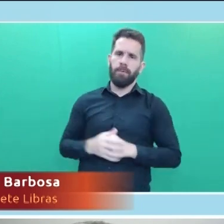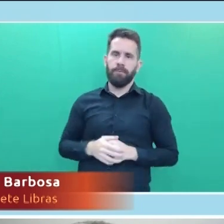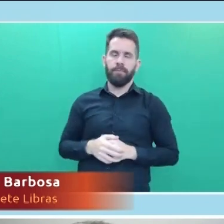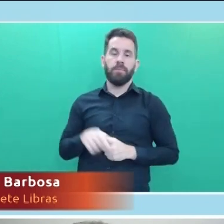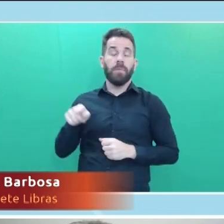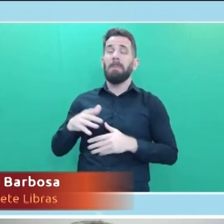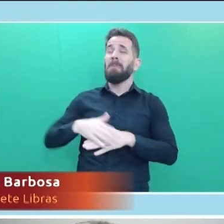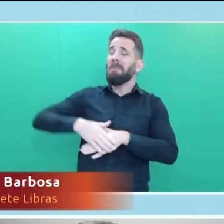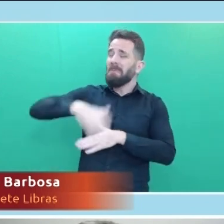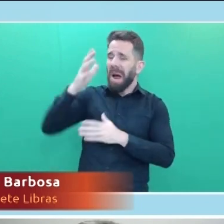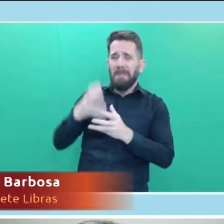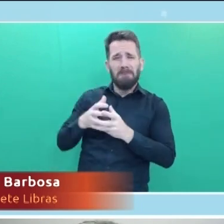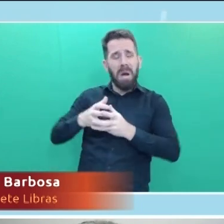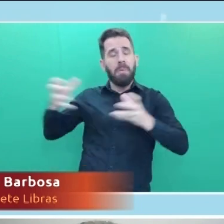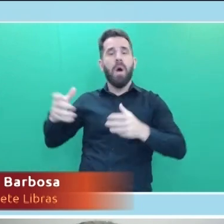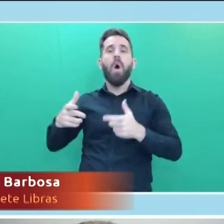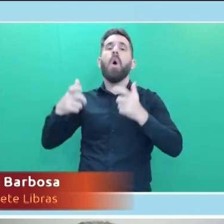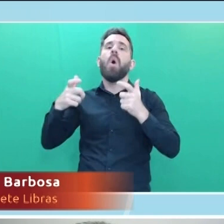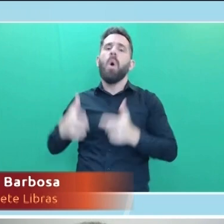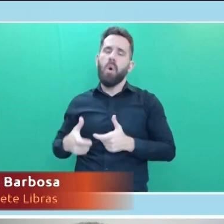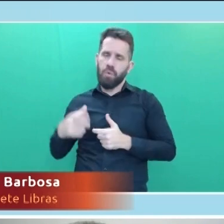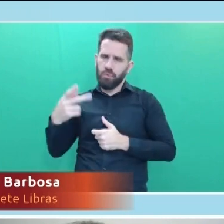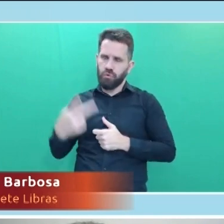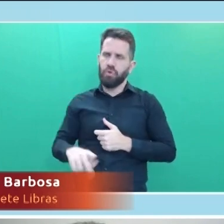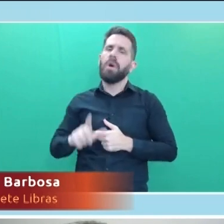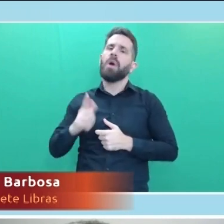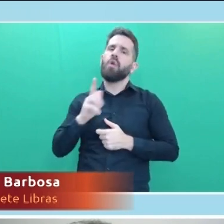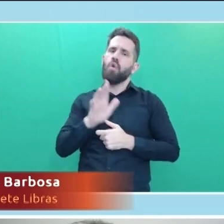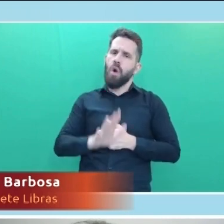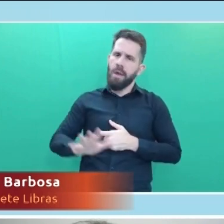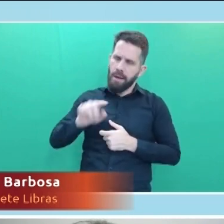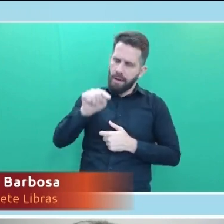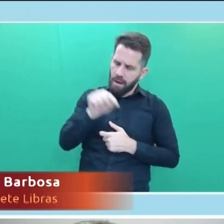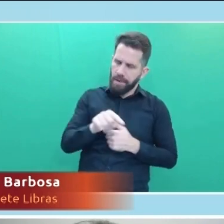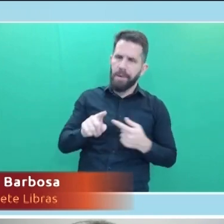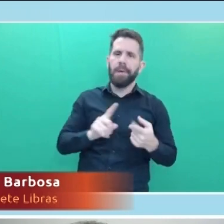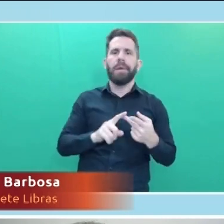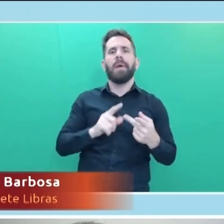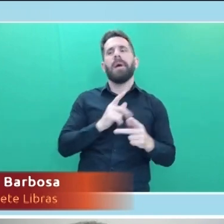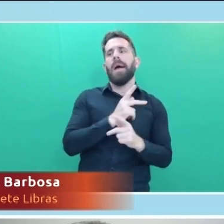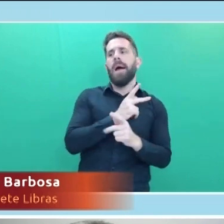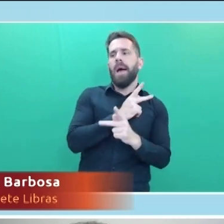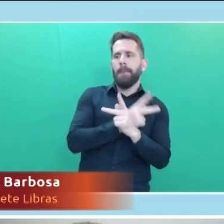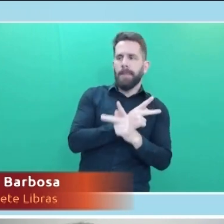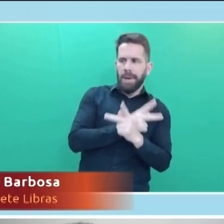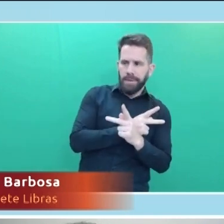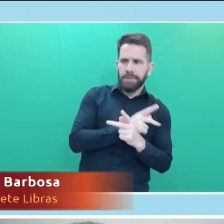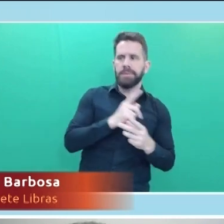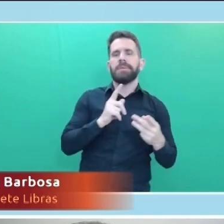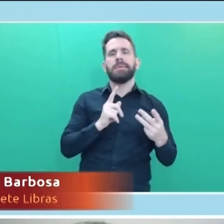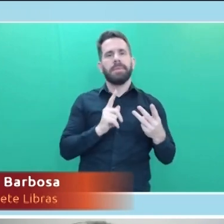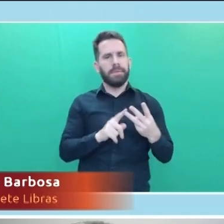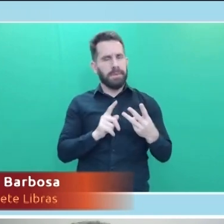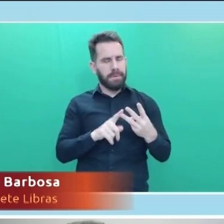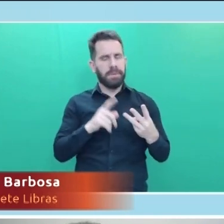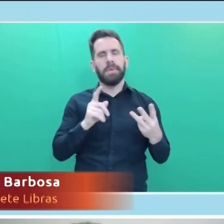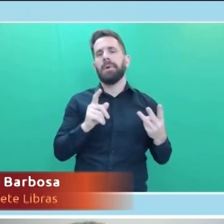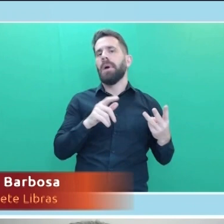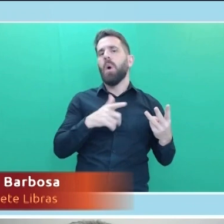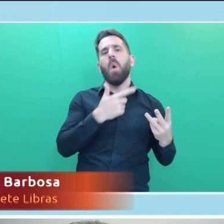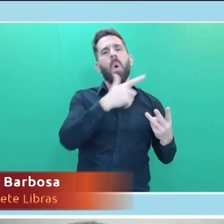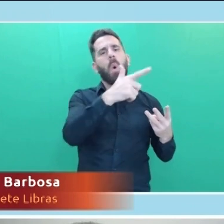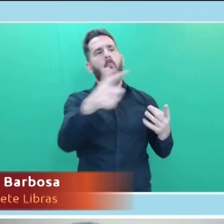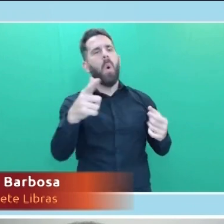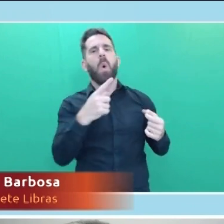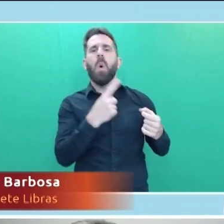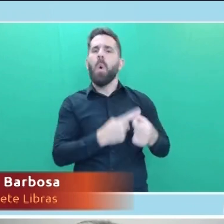Goiânia, seguida de Aparecida de Goiânia, e aí vem os grandes municípios, Águas Lindas, Anápolis,